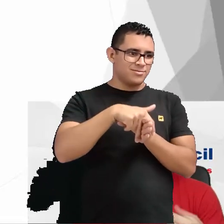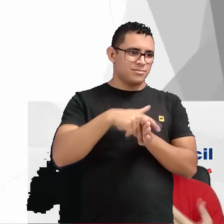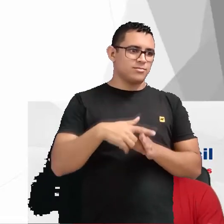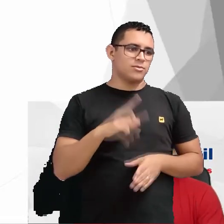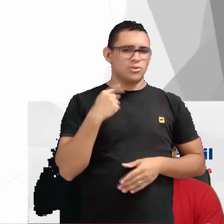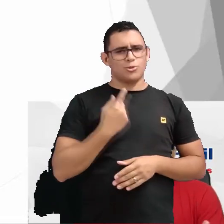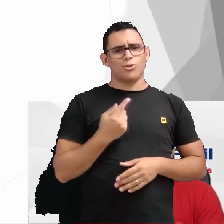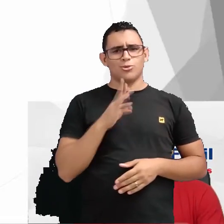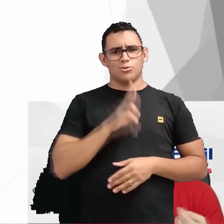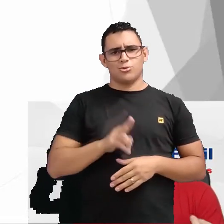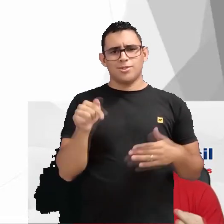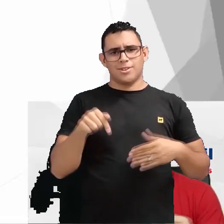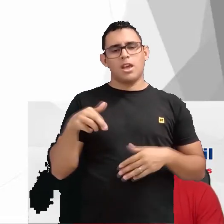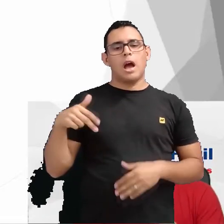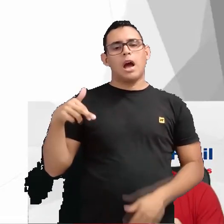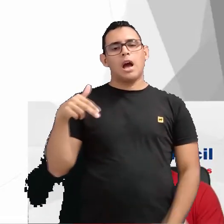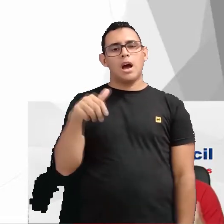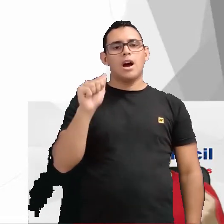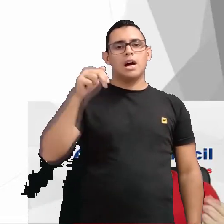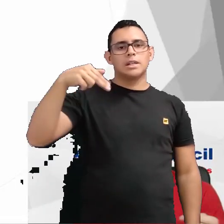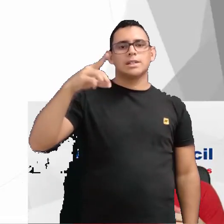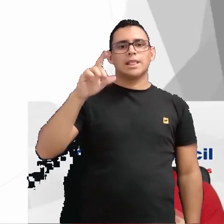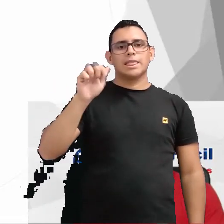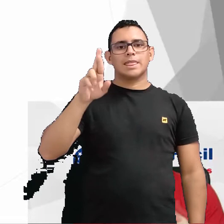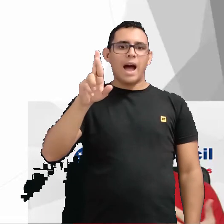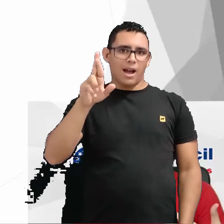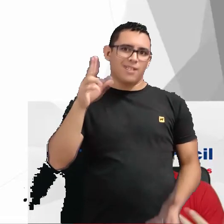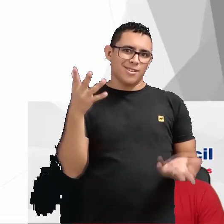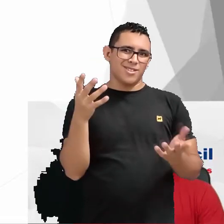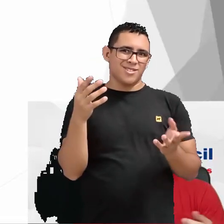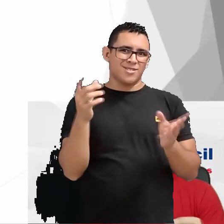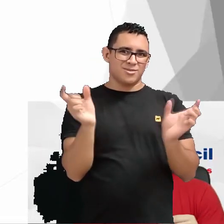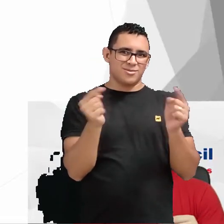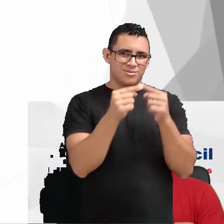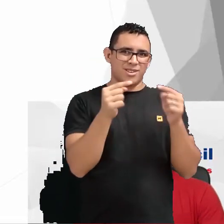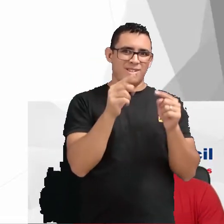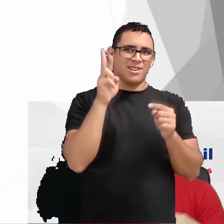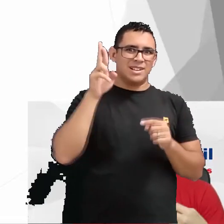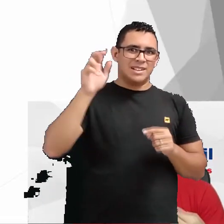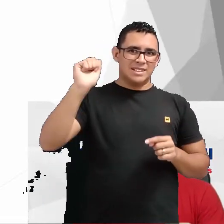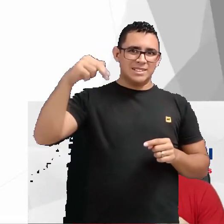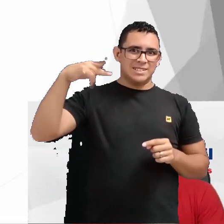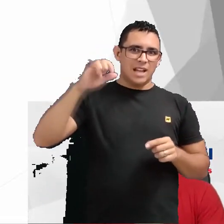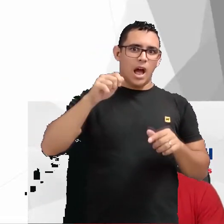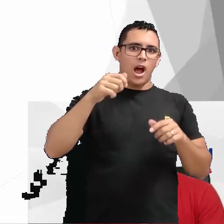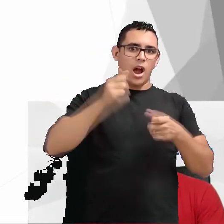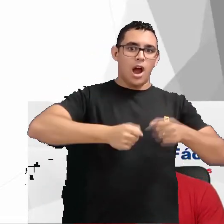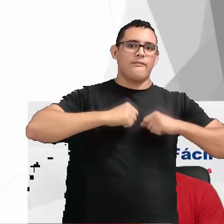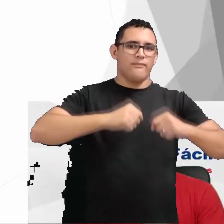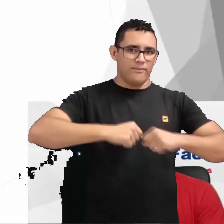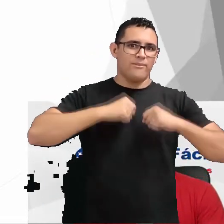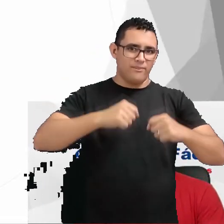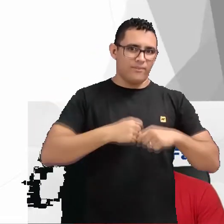verbo andar a cavalo, né? Ride a horse, né? Andou a cavalo ou montou um cavalo during her